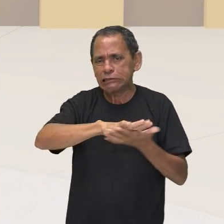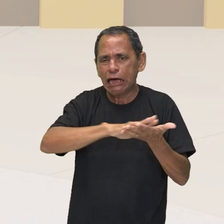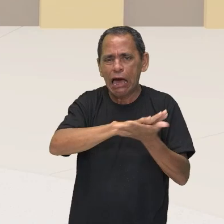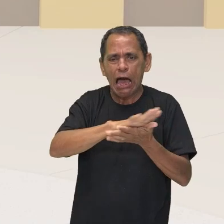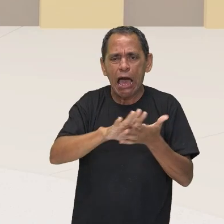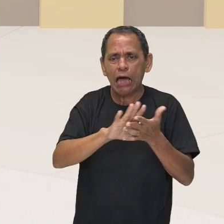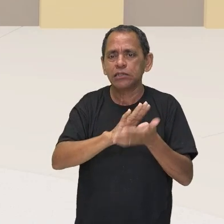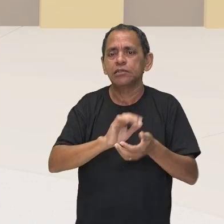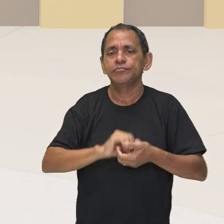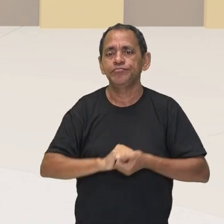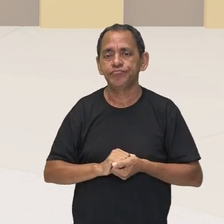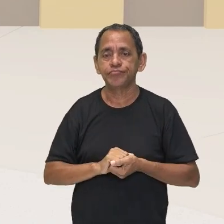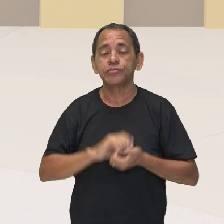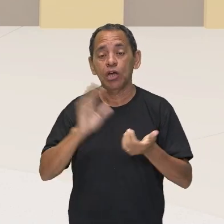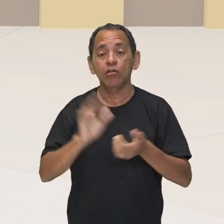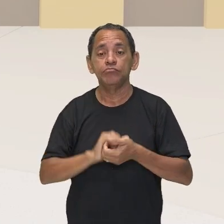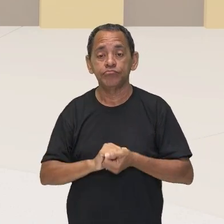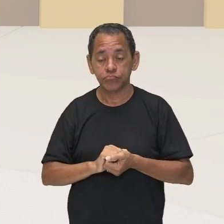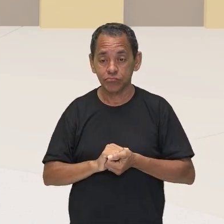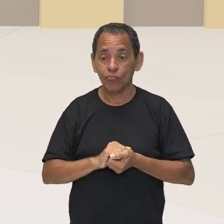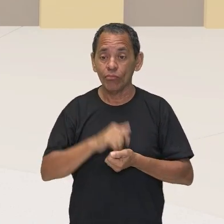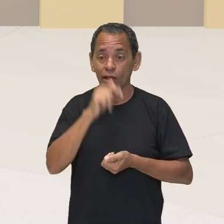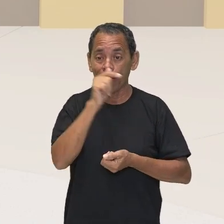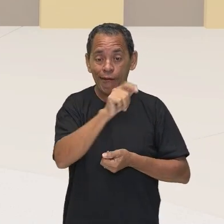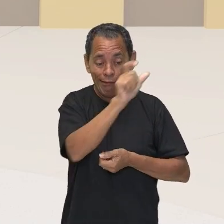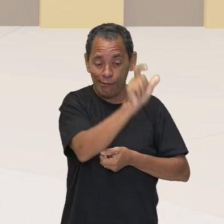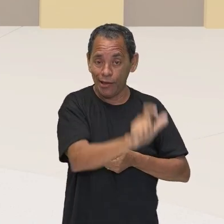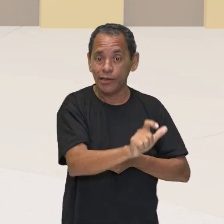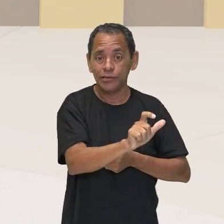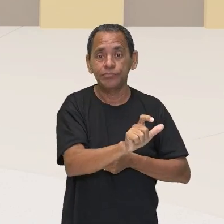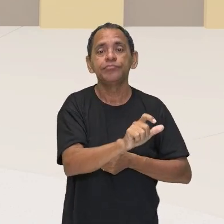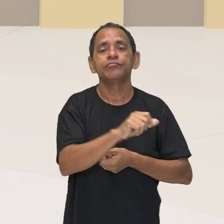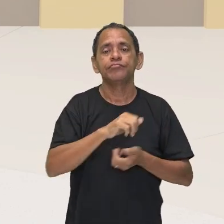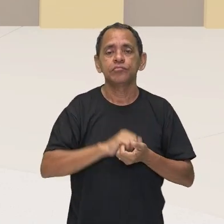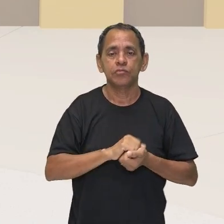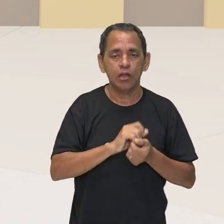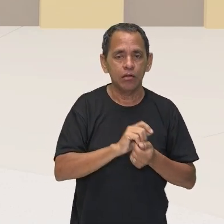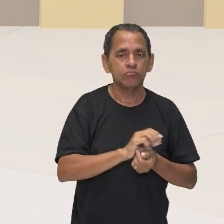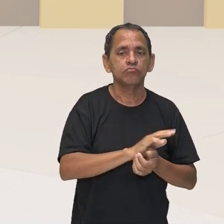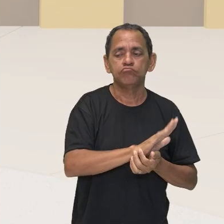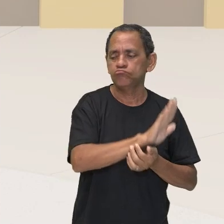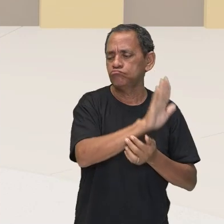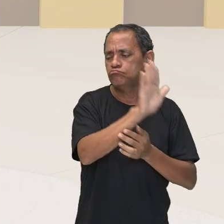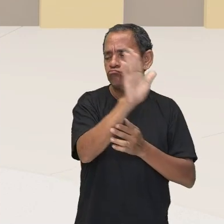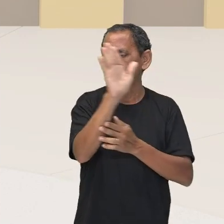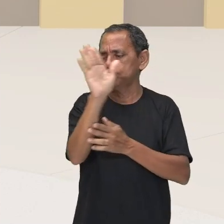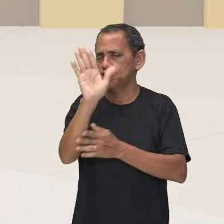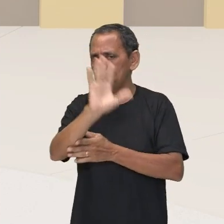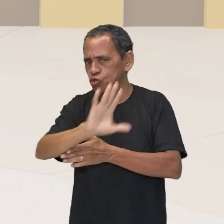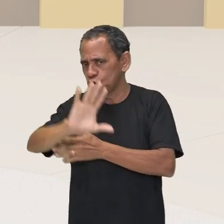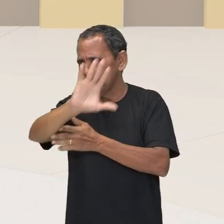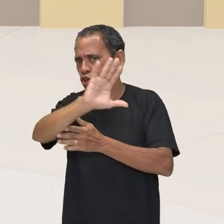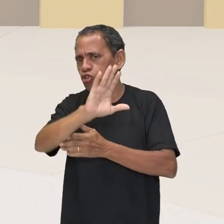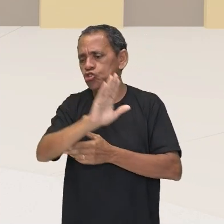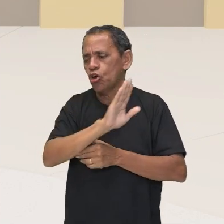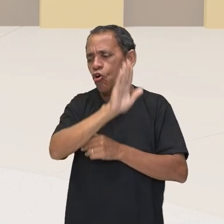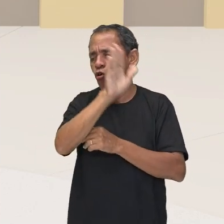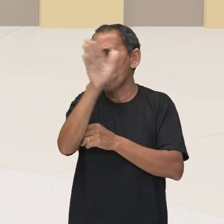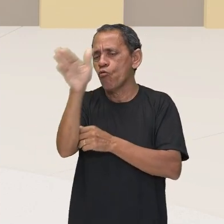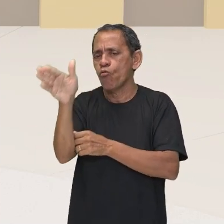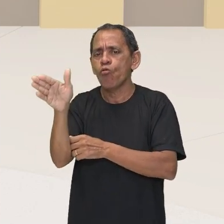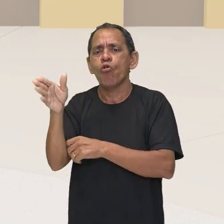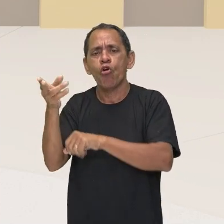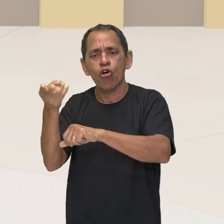Sônia saiu da sua região em busca, né, de aprendizado. Ela tinha sede e vontade de